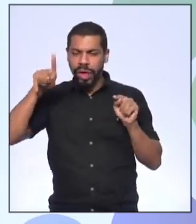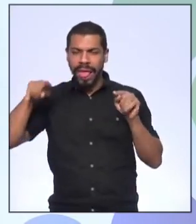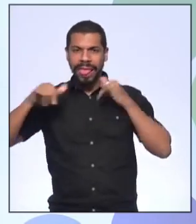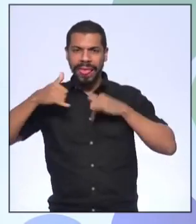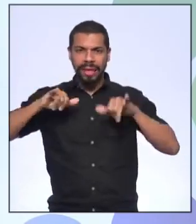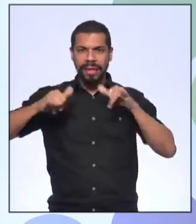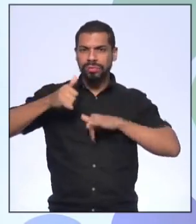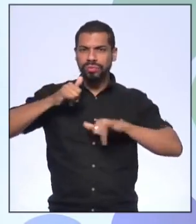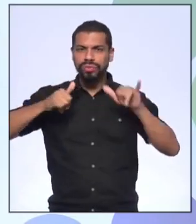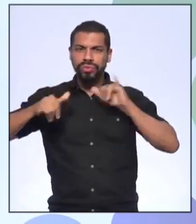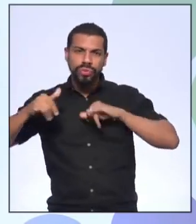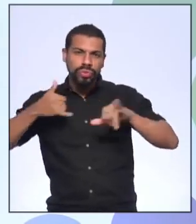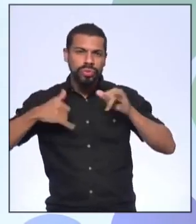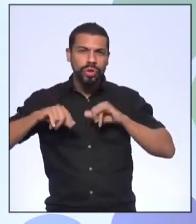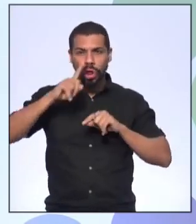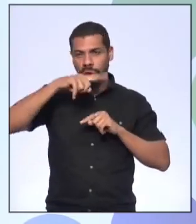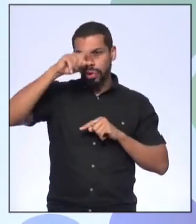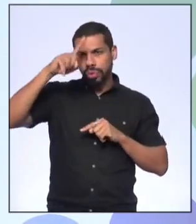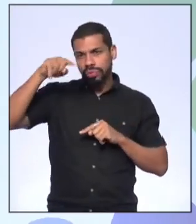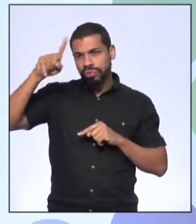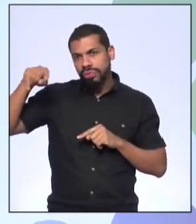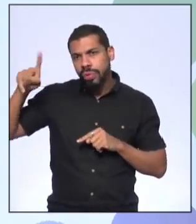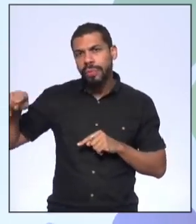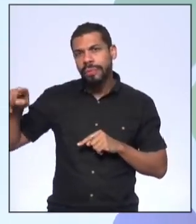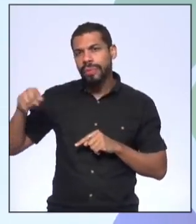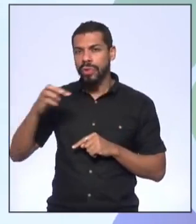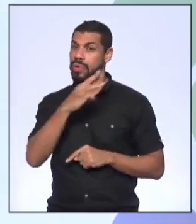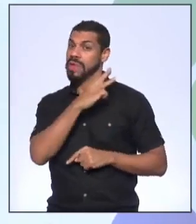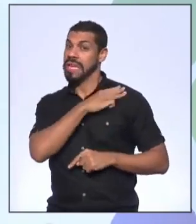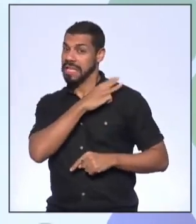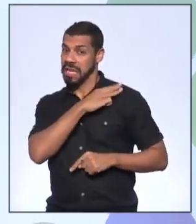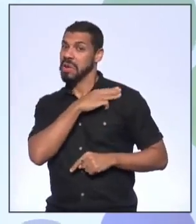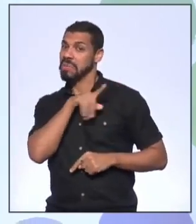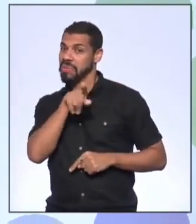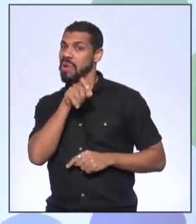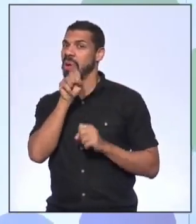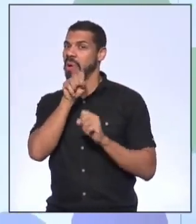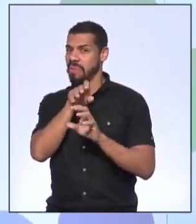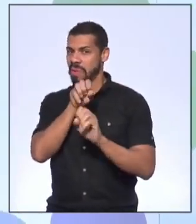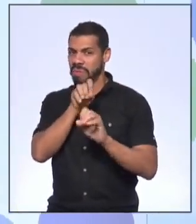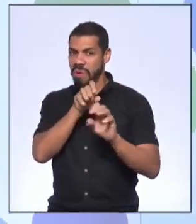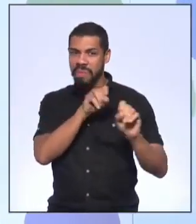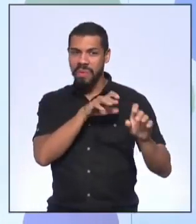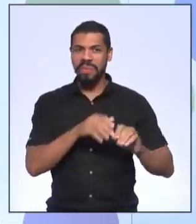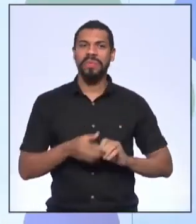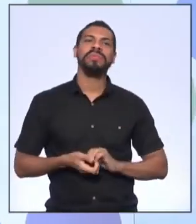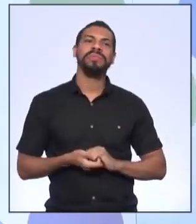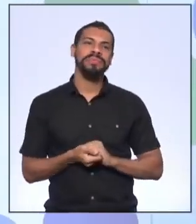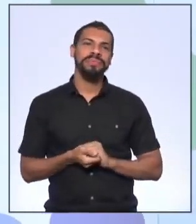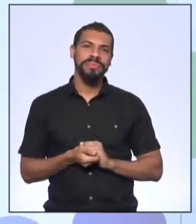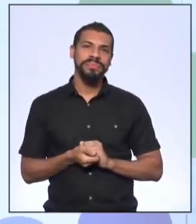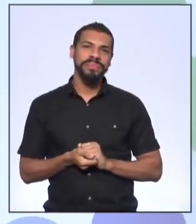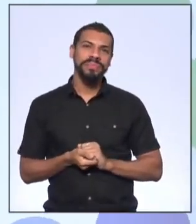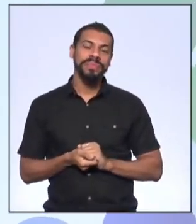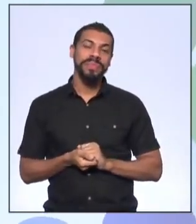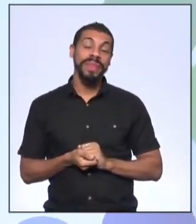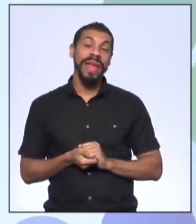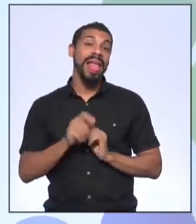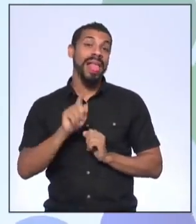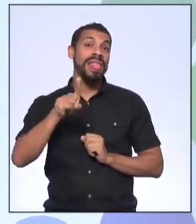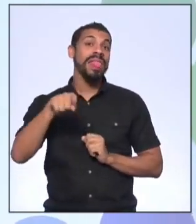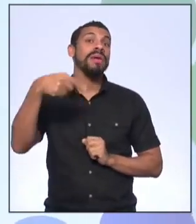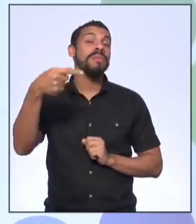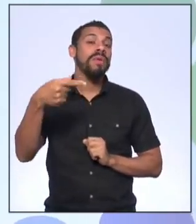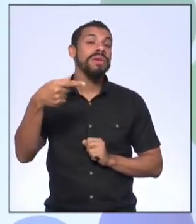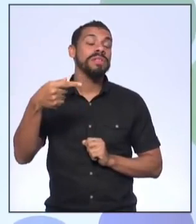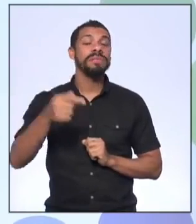né? Os micro-ondas, que vocês vão ver depois aí, lá no terceiro ano, né? Com o professor Fábio aí na área, certo? E aí o que acontece?